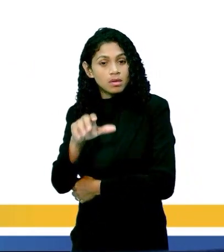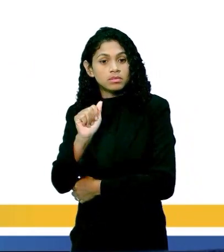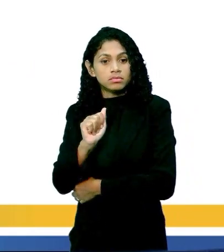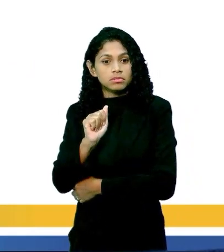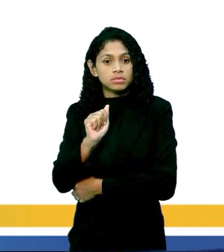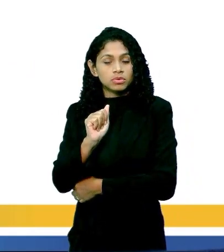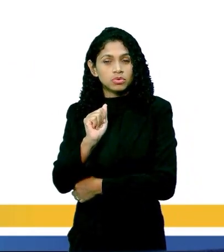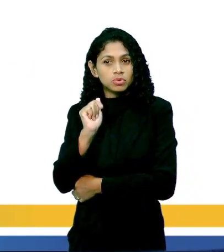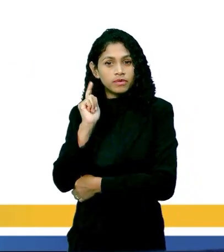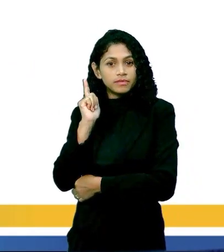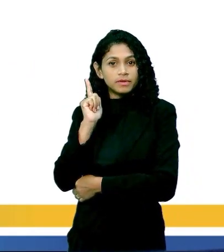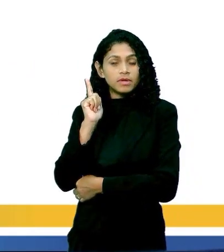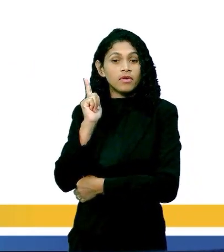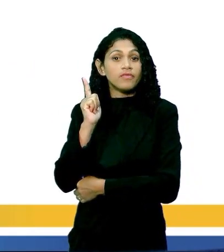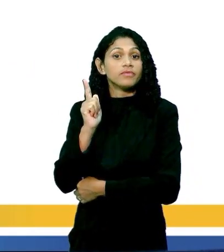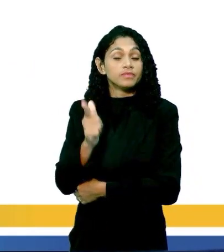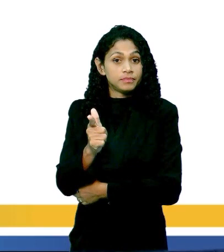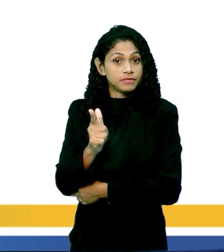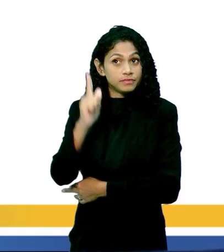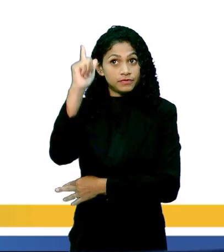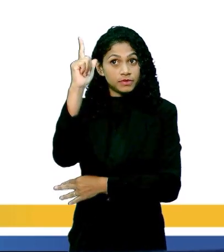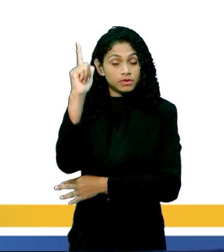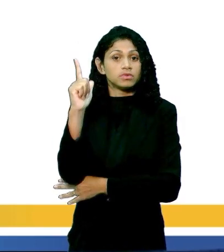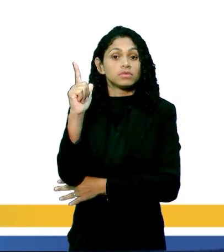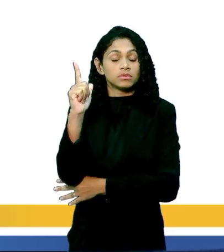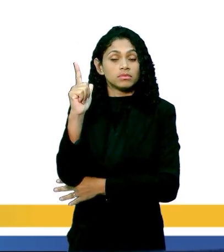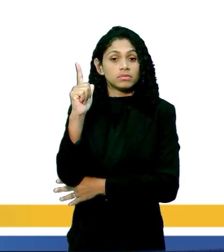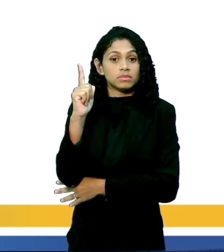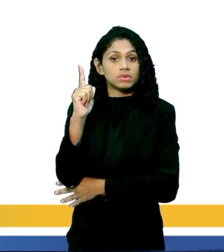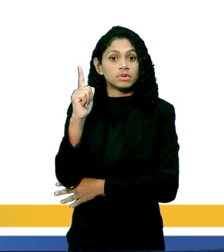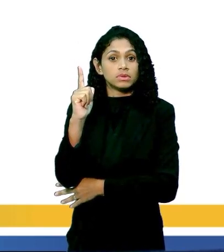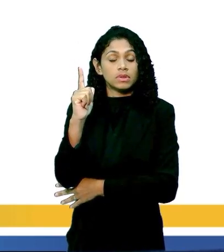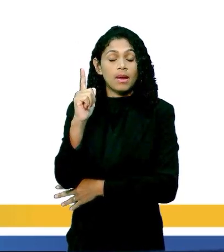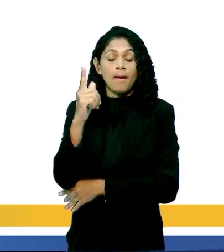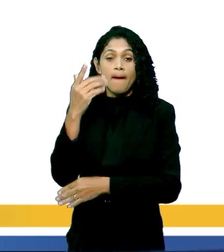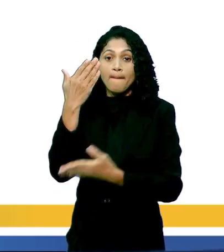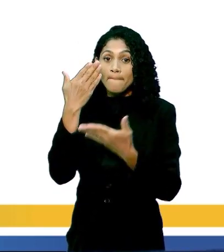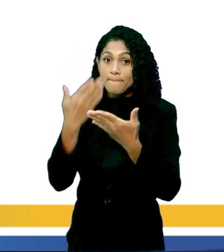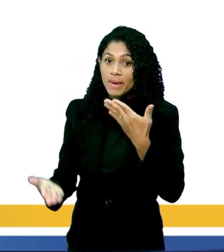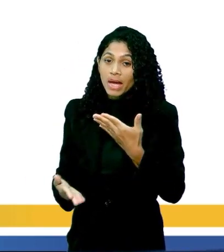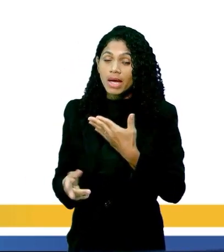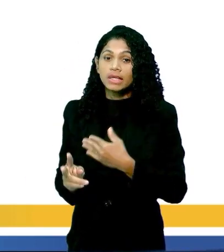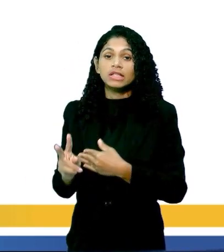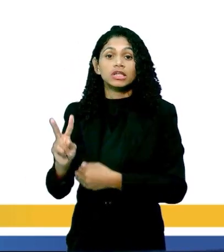disparada verticalmente, ela imediatamente começa a perder velocidade